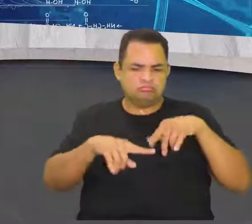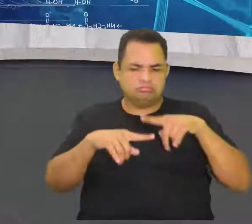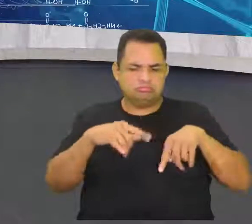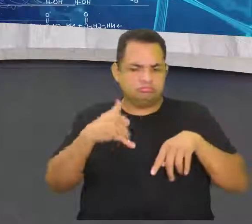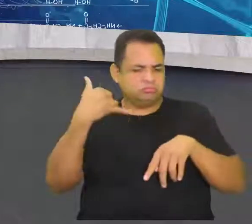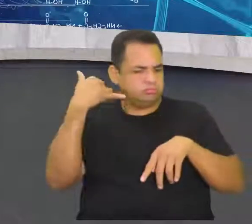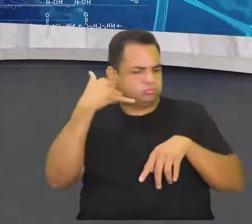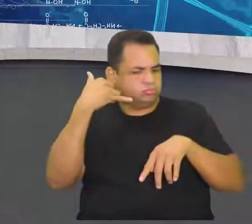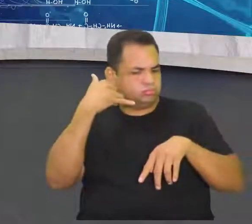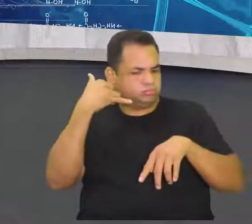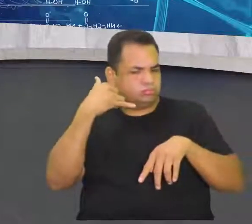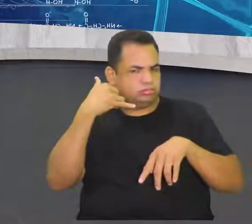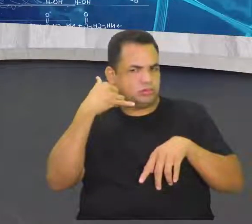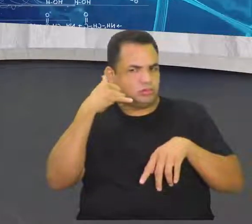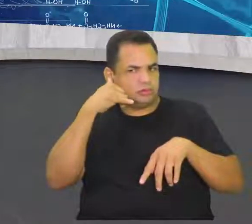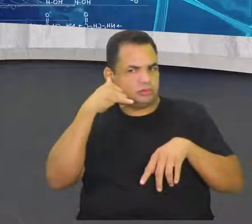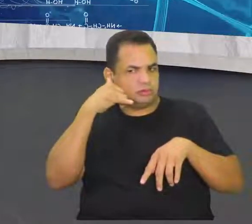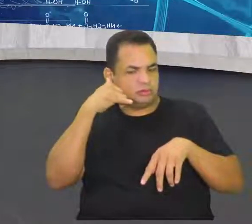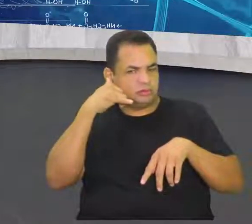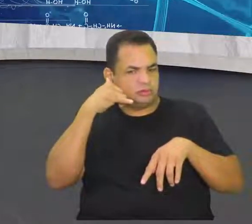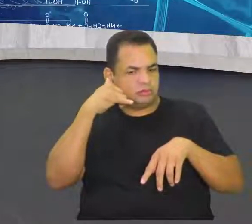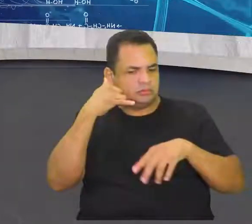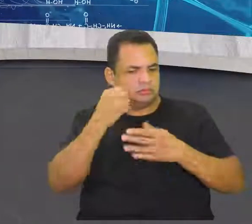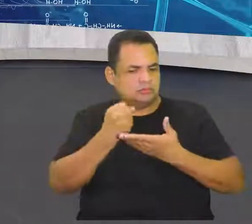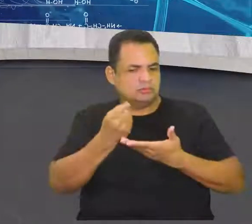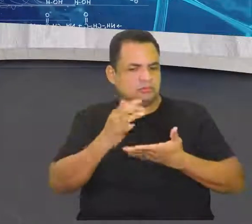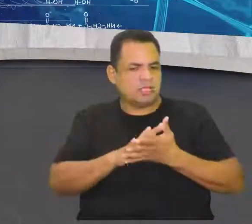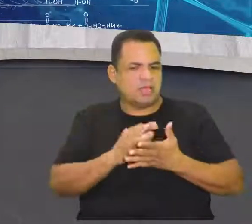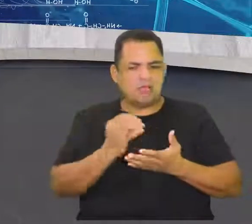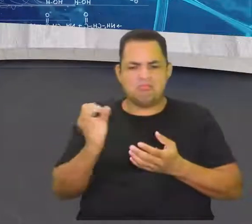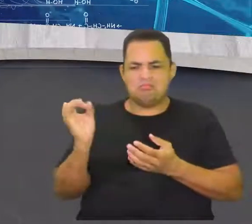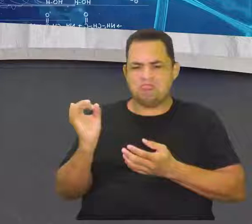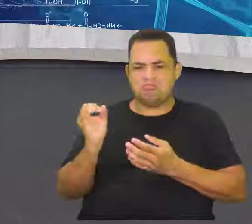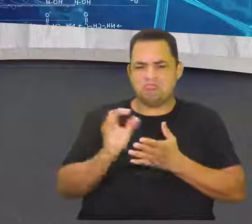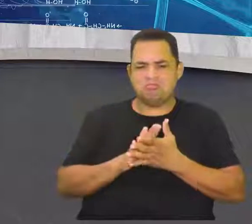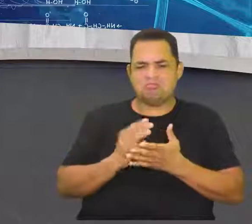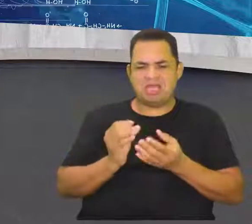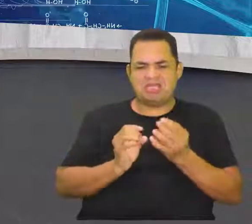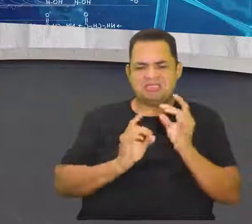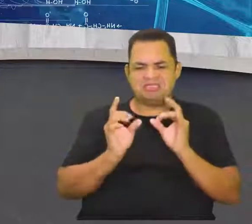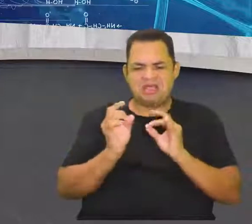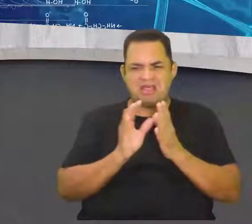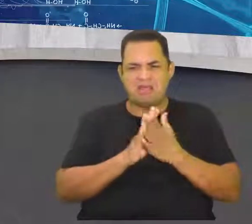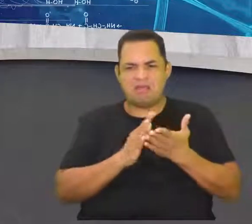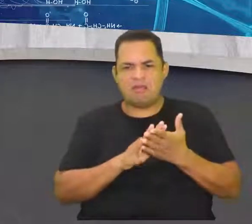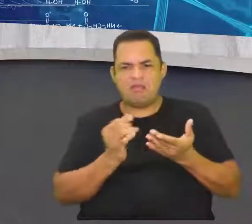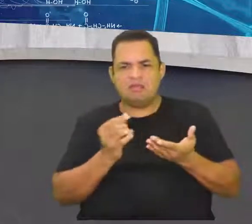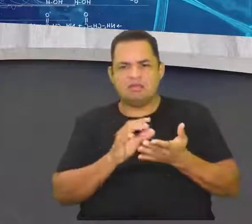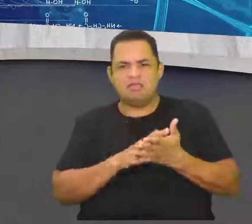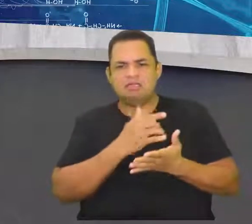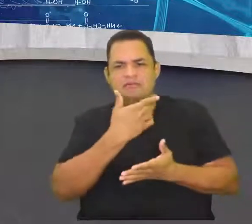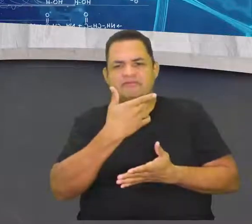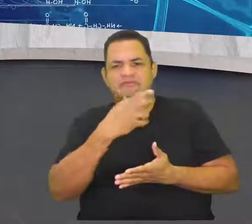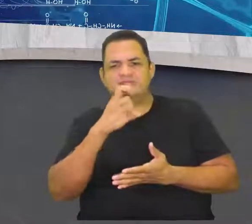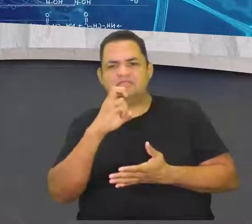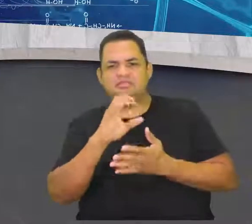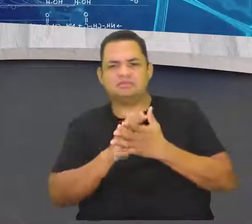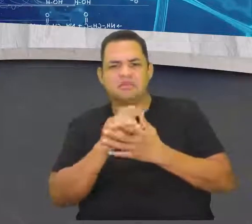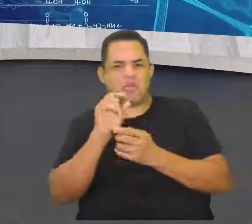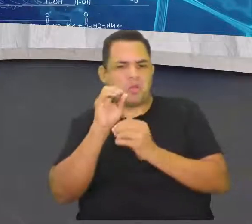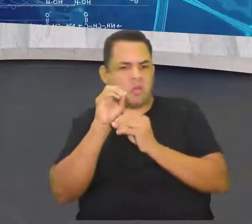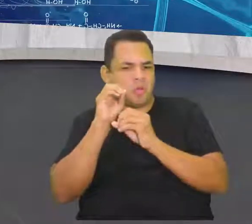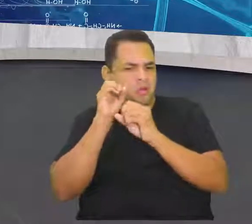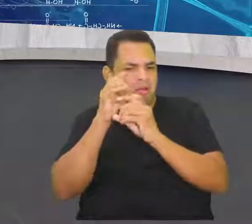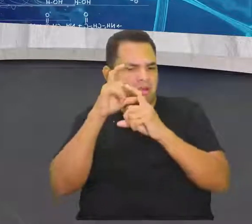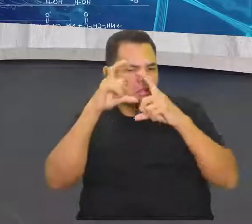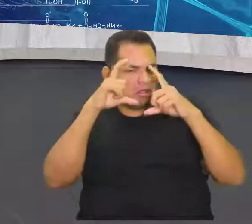digamos, o celular. Hoje lançou o celular top, cheio de funções, 25 câmeras traseiras,